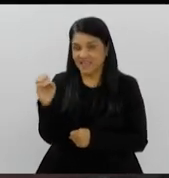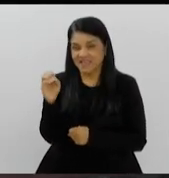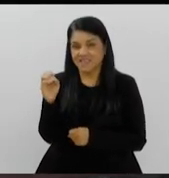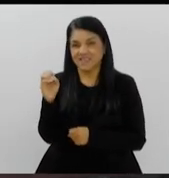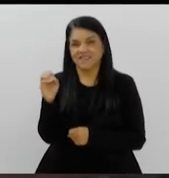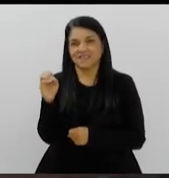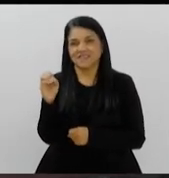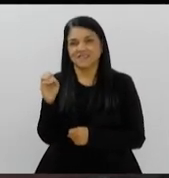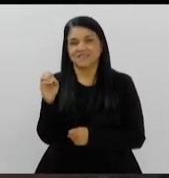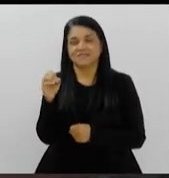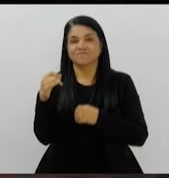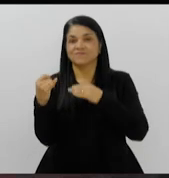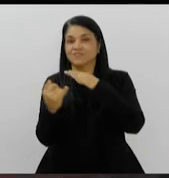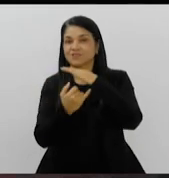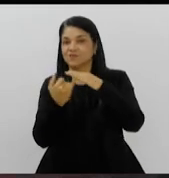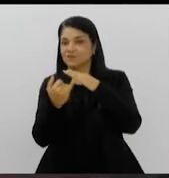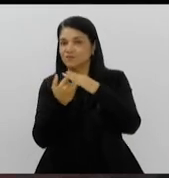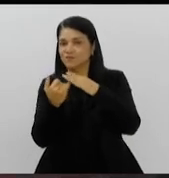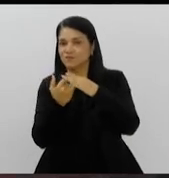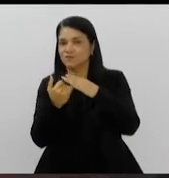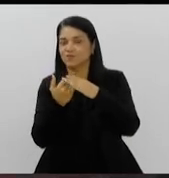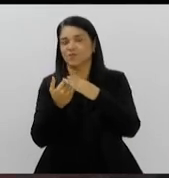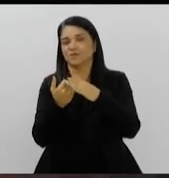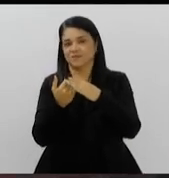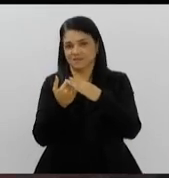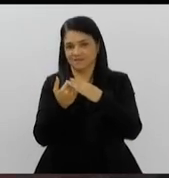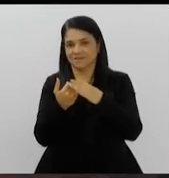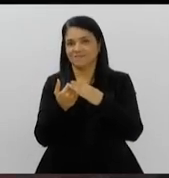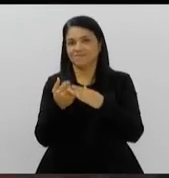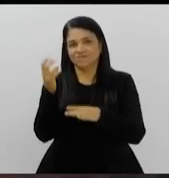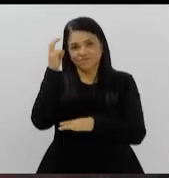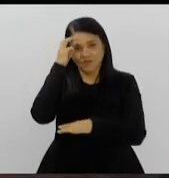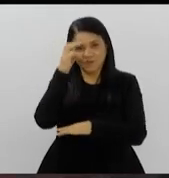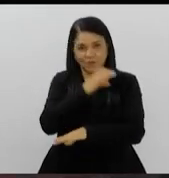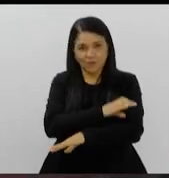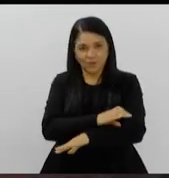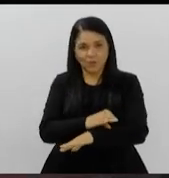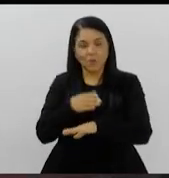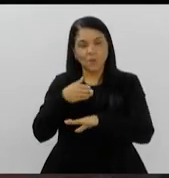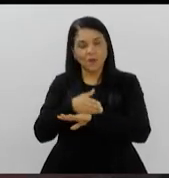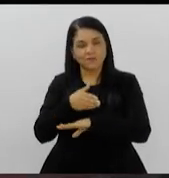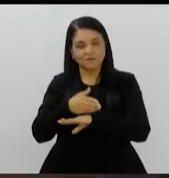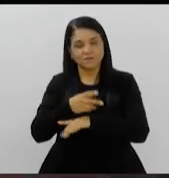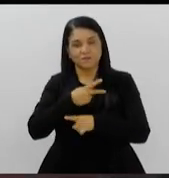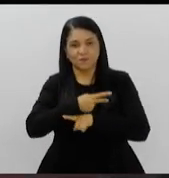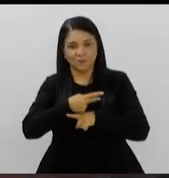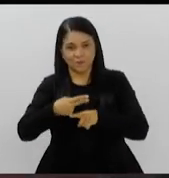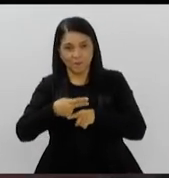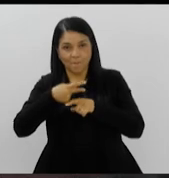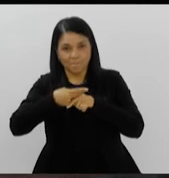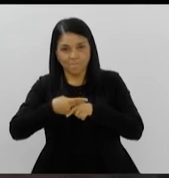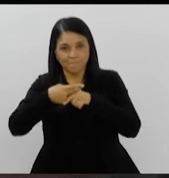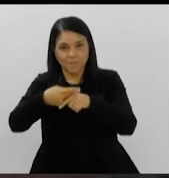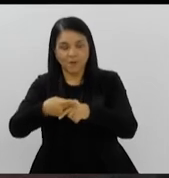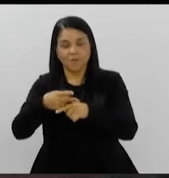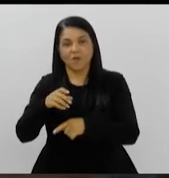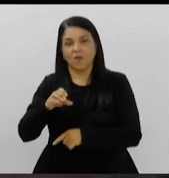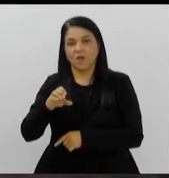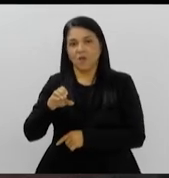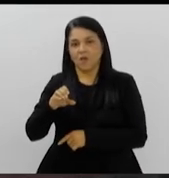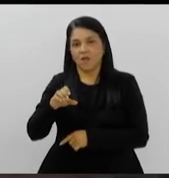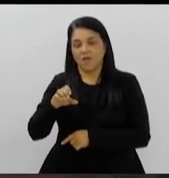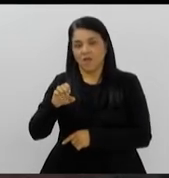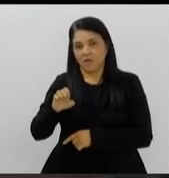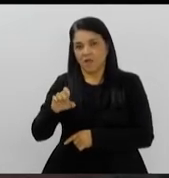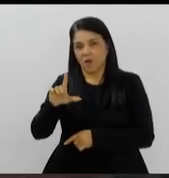100 instituições e fazedores de cultura que vão participar do nosso prêmio Eloneida Studart no mês